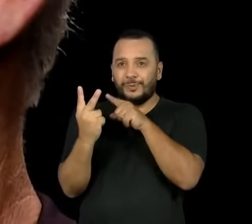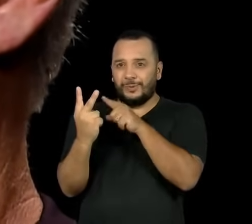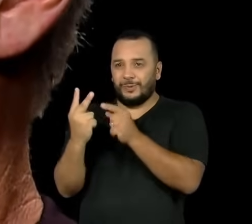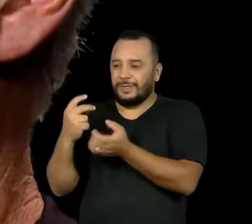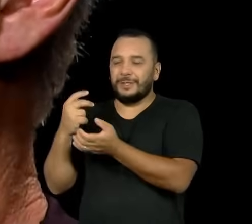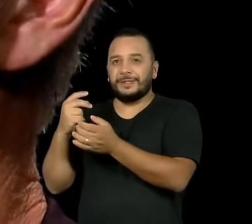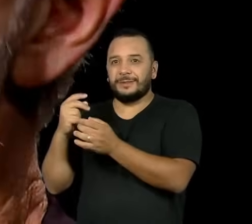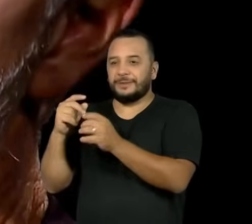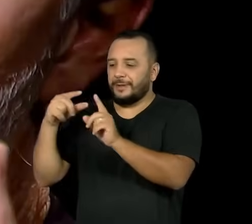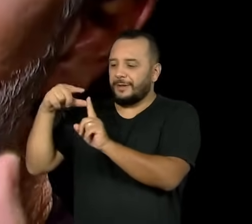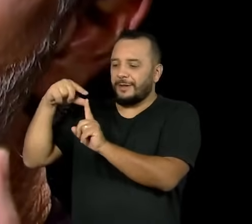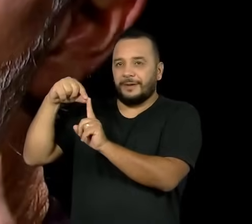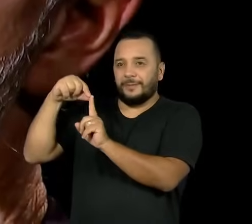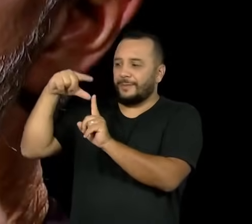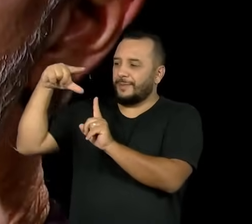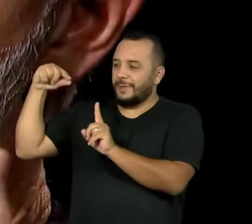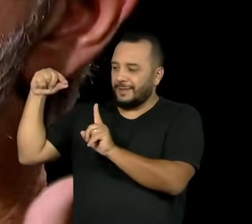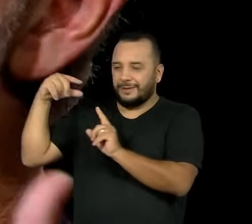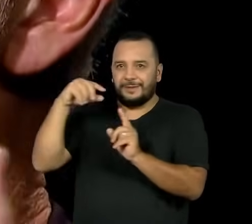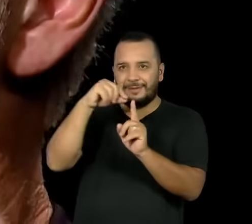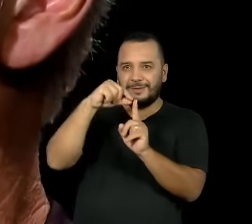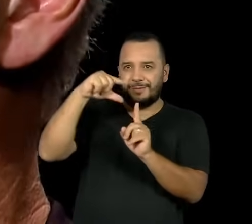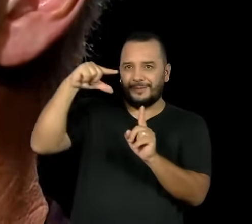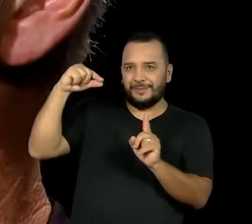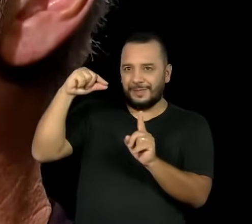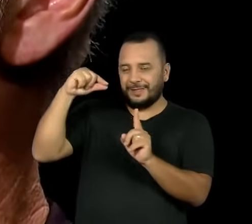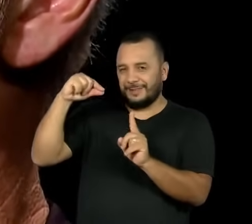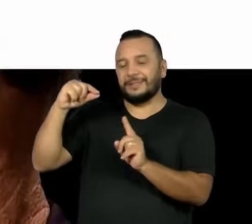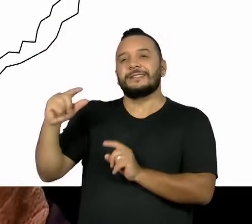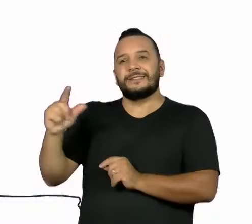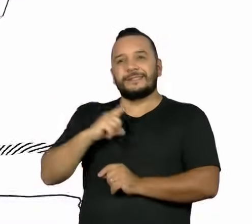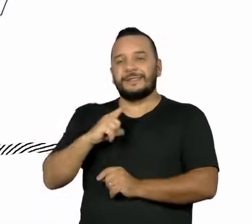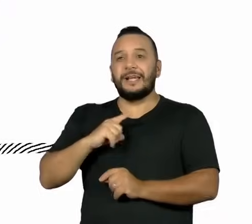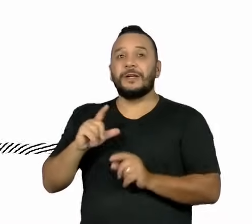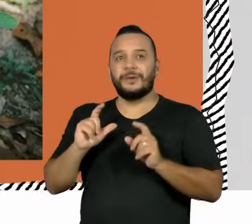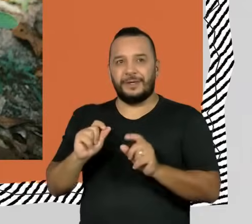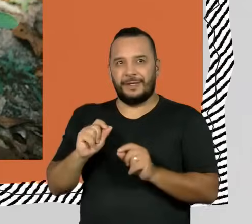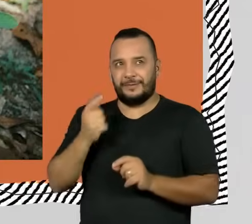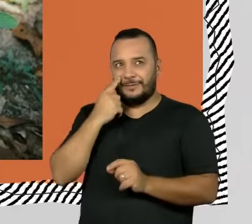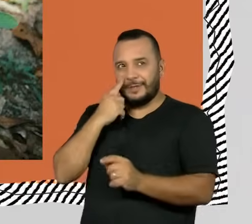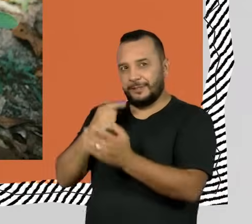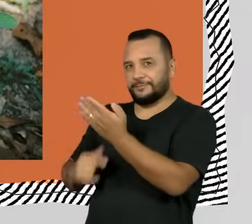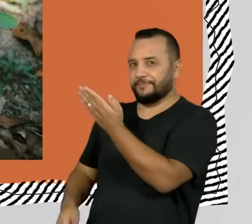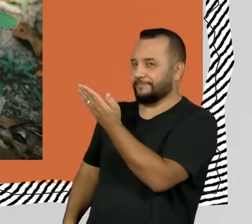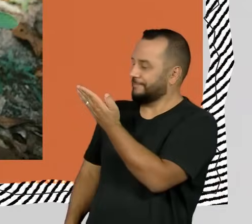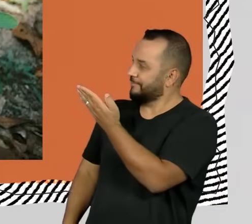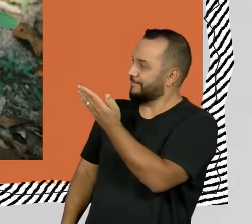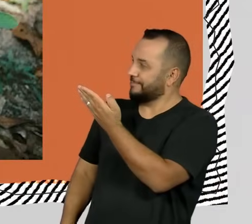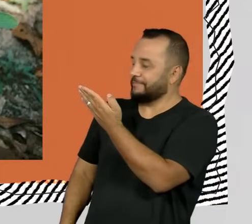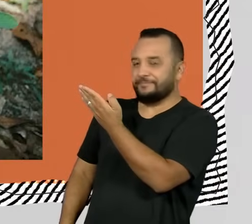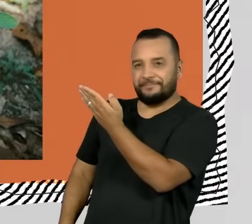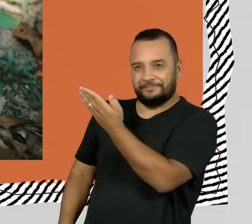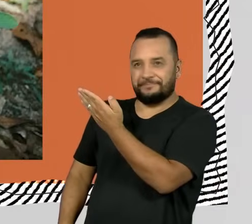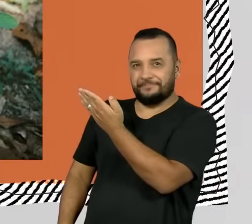amazônica. Uma das plantas, que é a Psychotria viridis, ela é rica nessa molécula